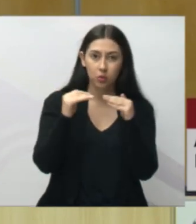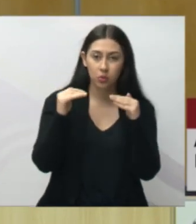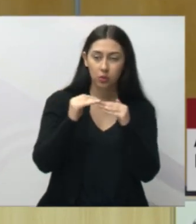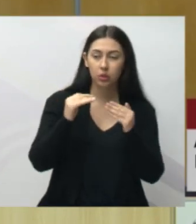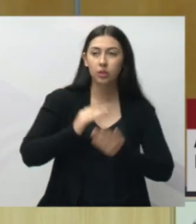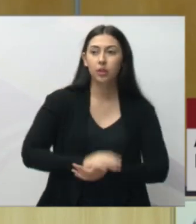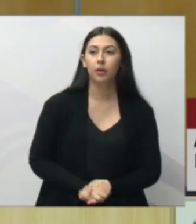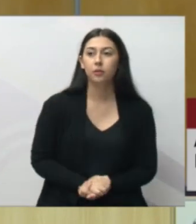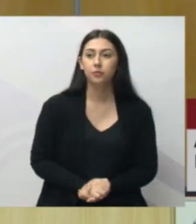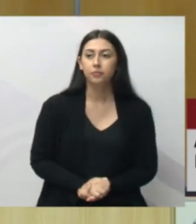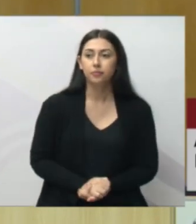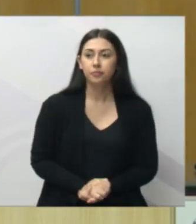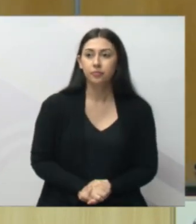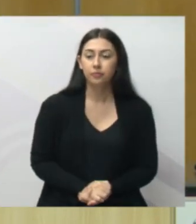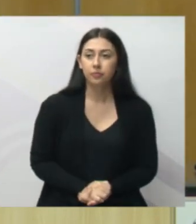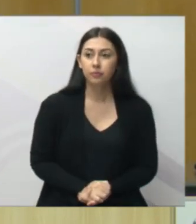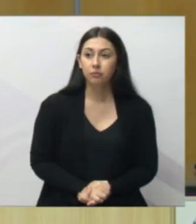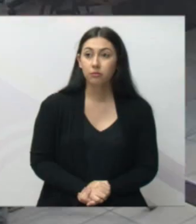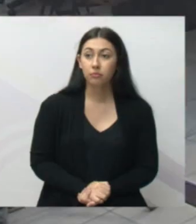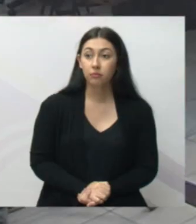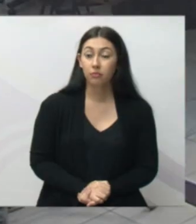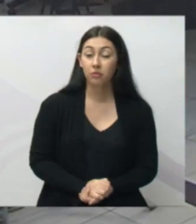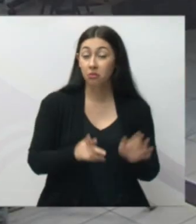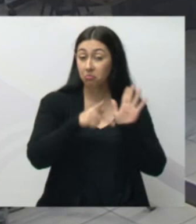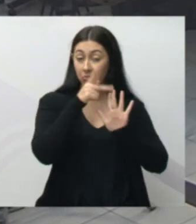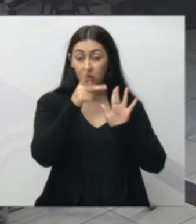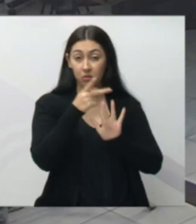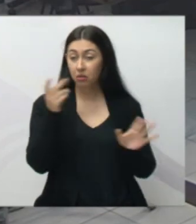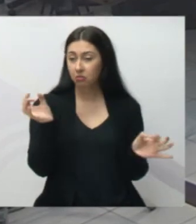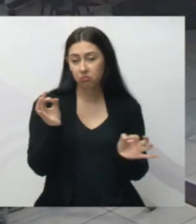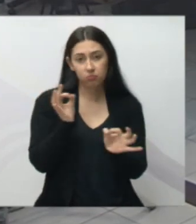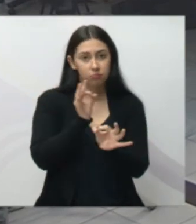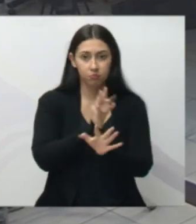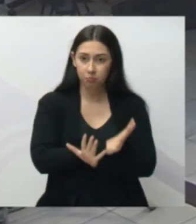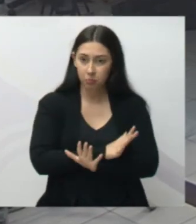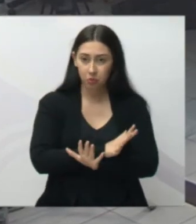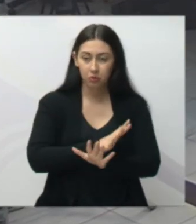votos favoráveis. Não temos mais projetos